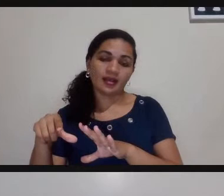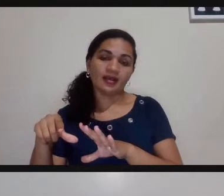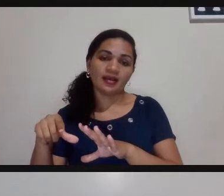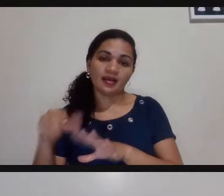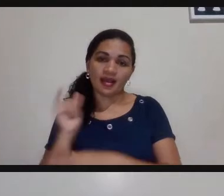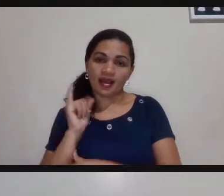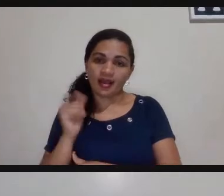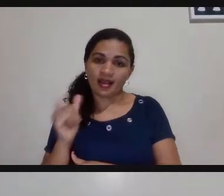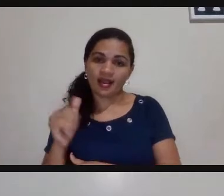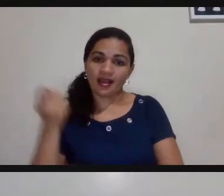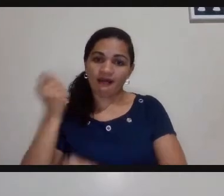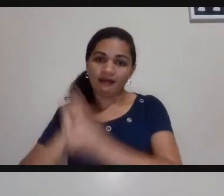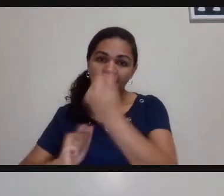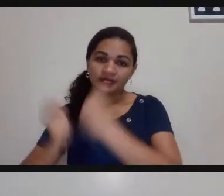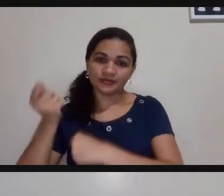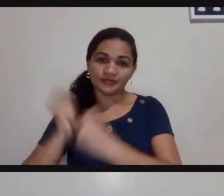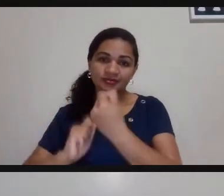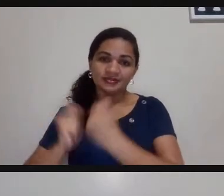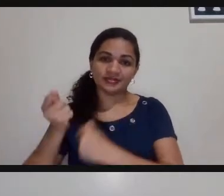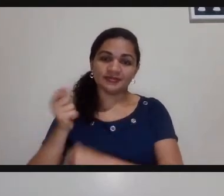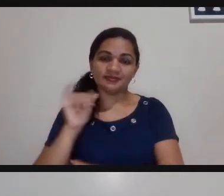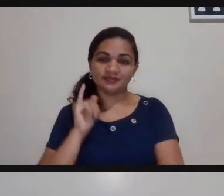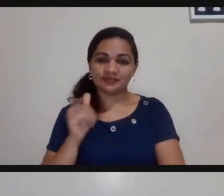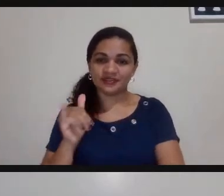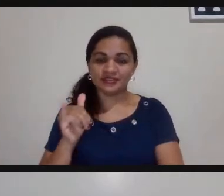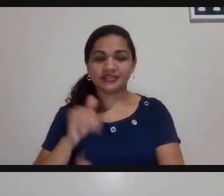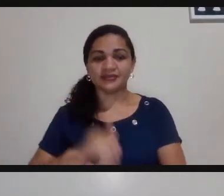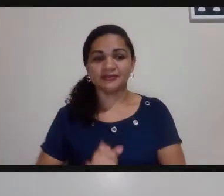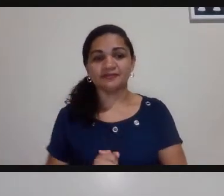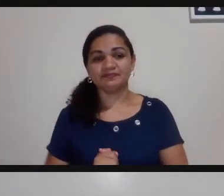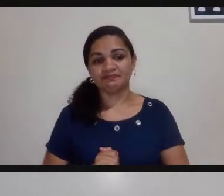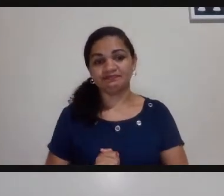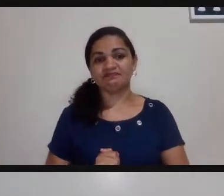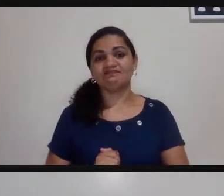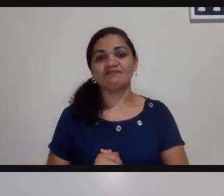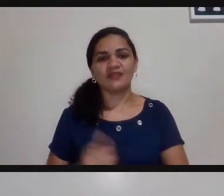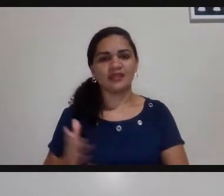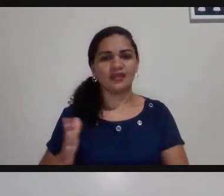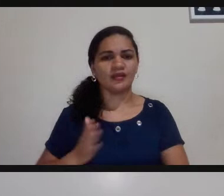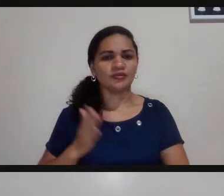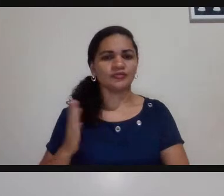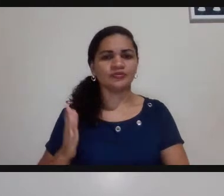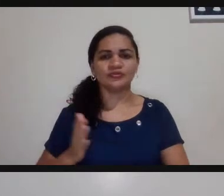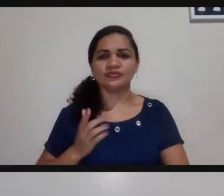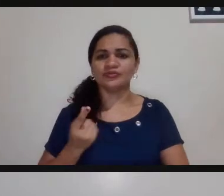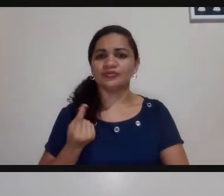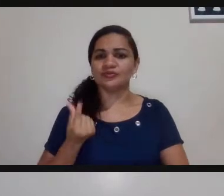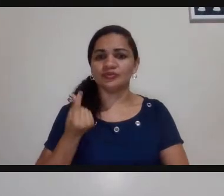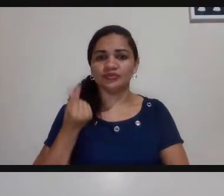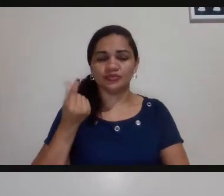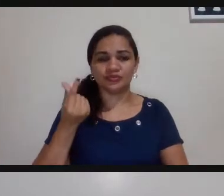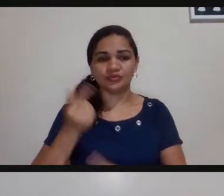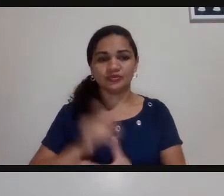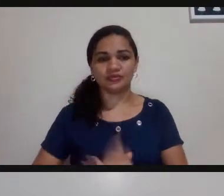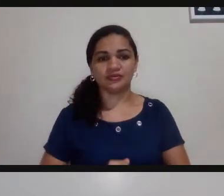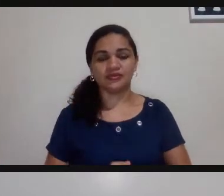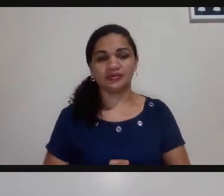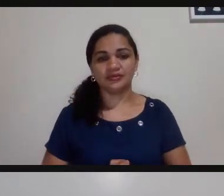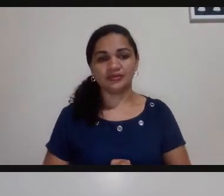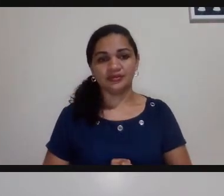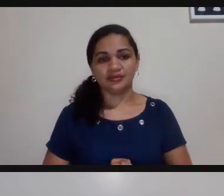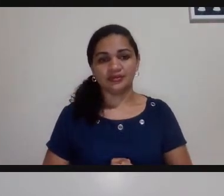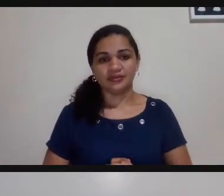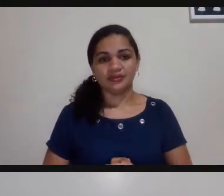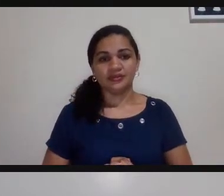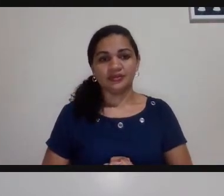é caro e aí esse é um dos motivos pelo qual a nossa conta agora vai vir um pouco mais alto mas o